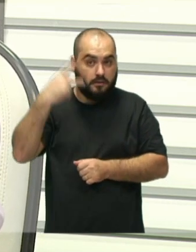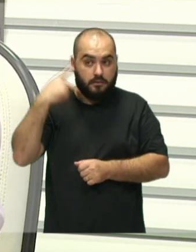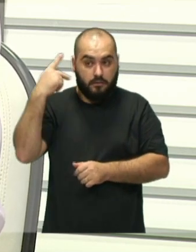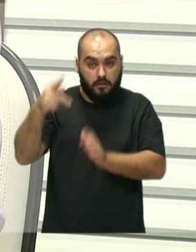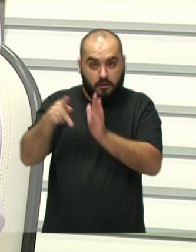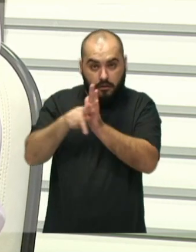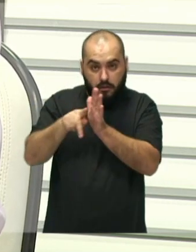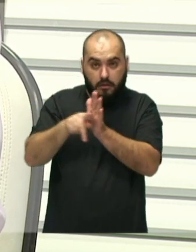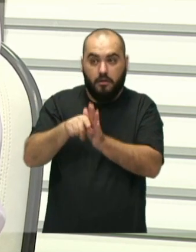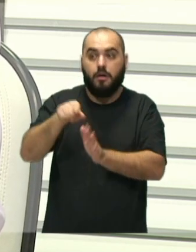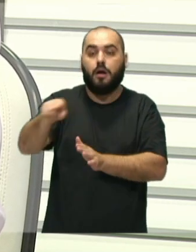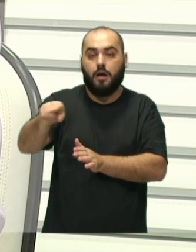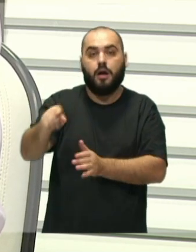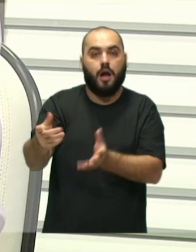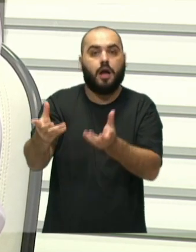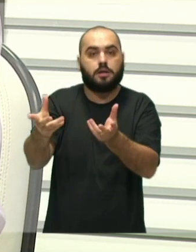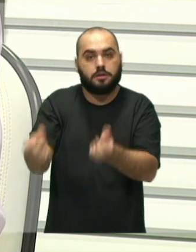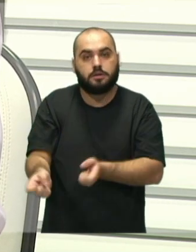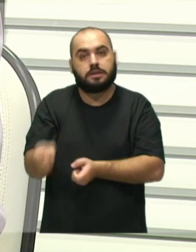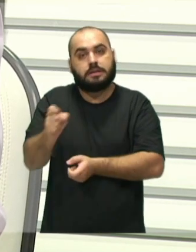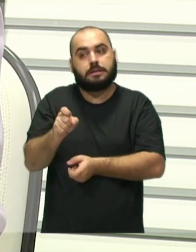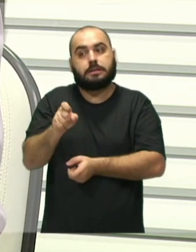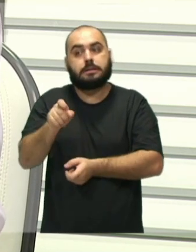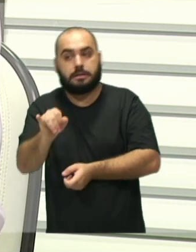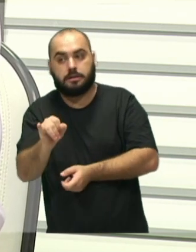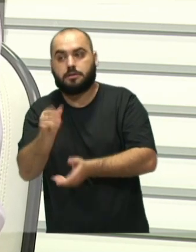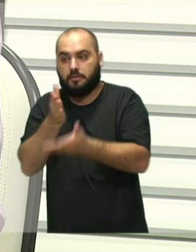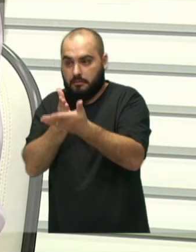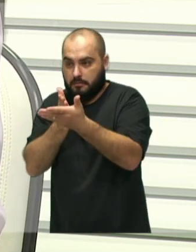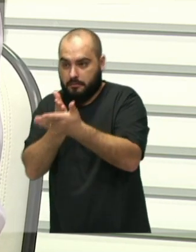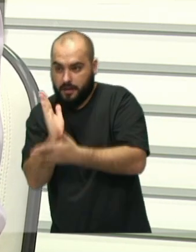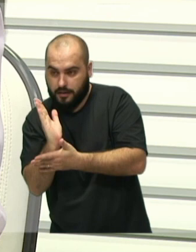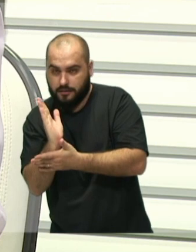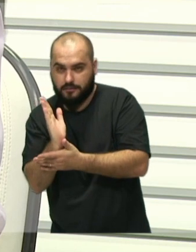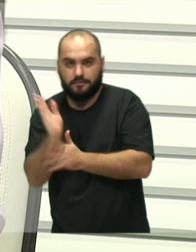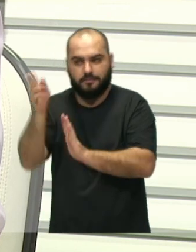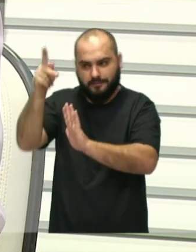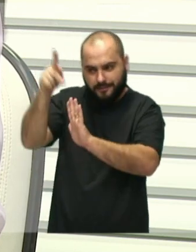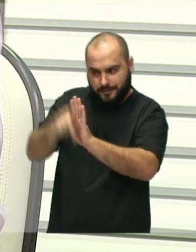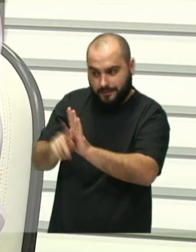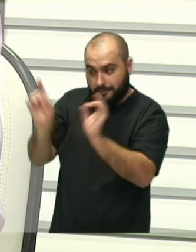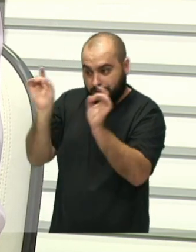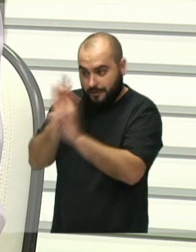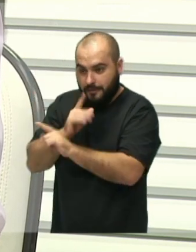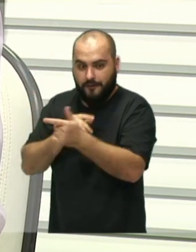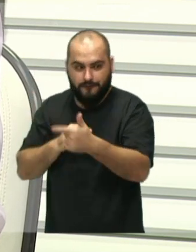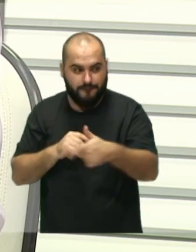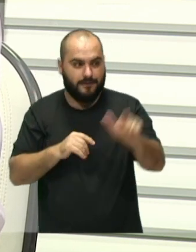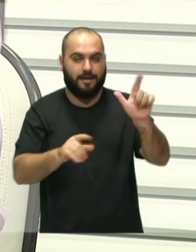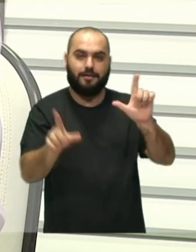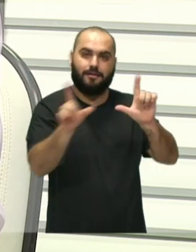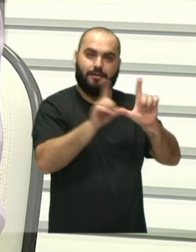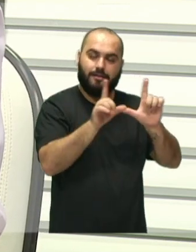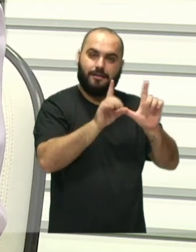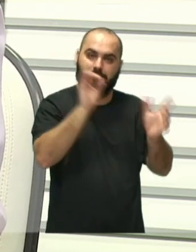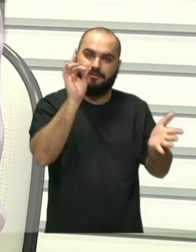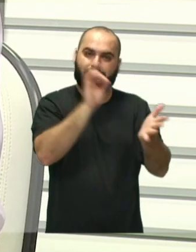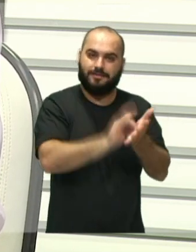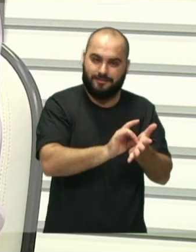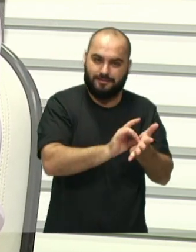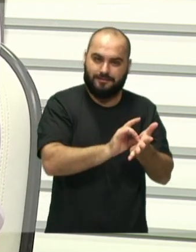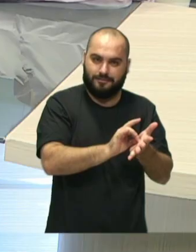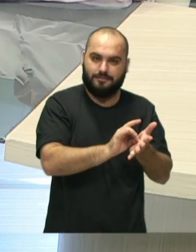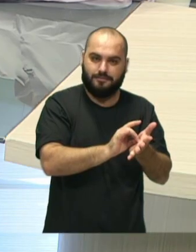plenário possam deliberar sobre a aprovação dele para ele deixar de ser um projeto e se tornar um projeto uma